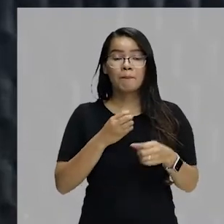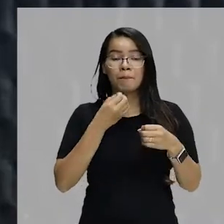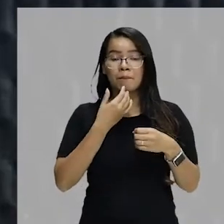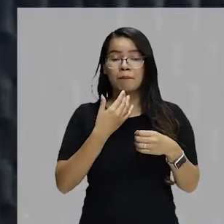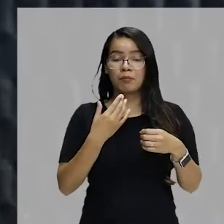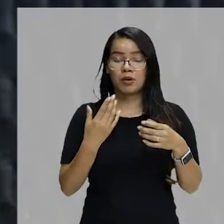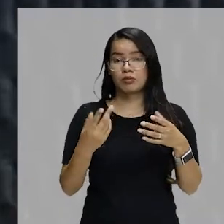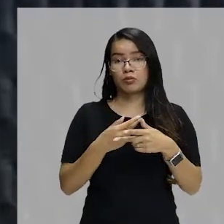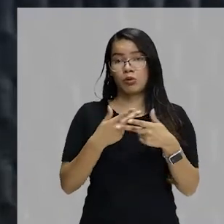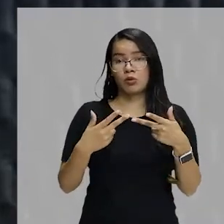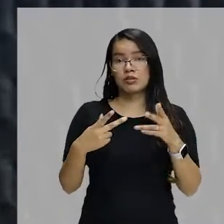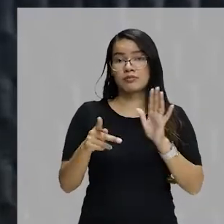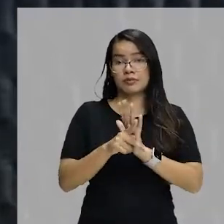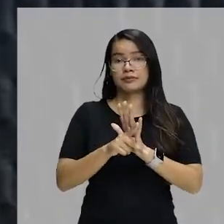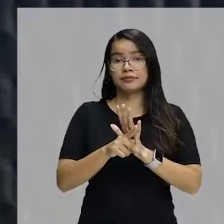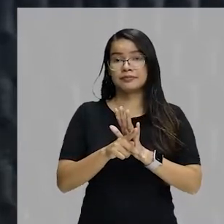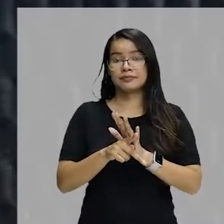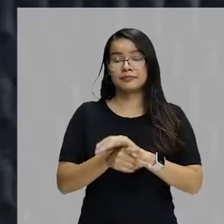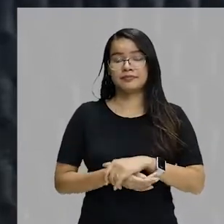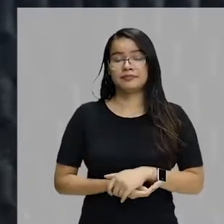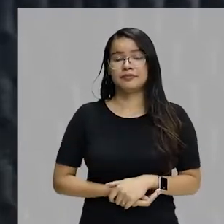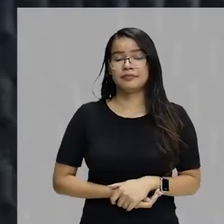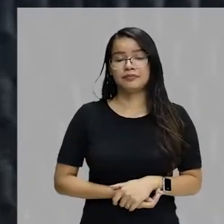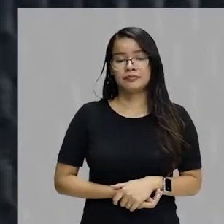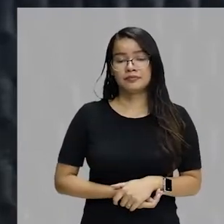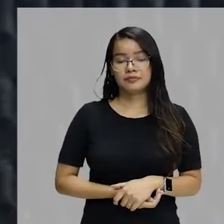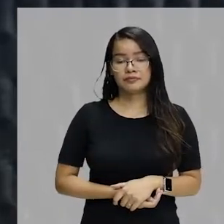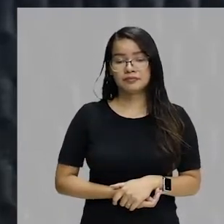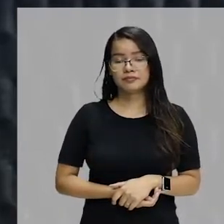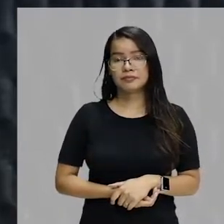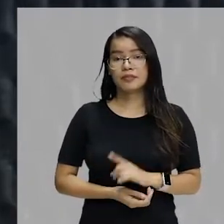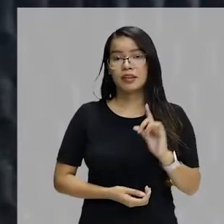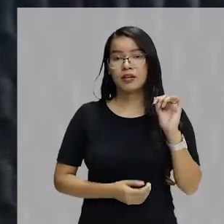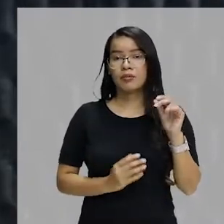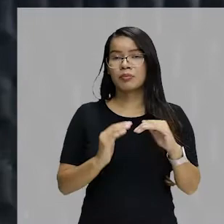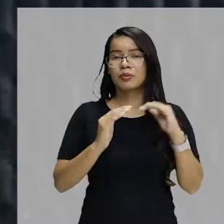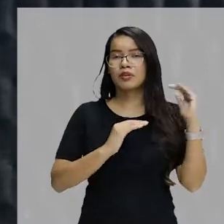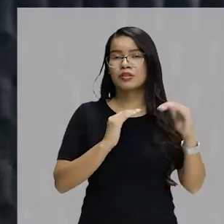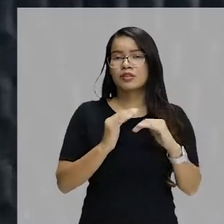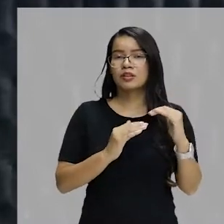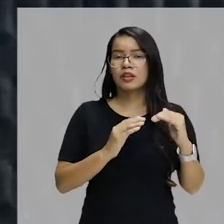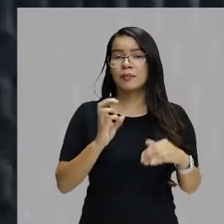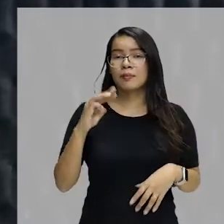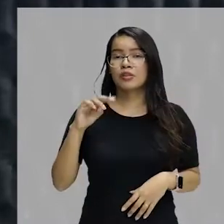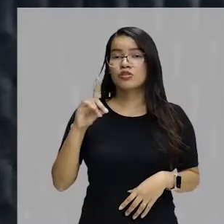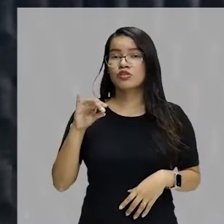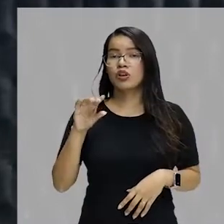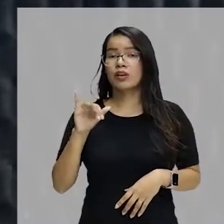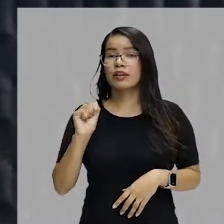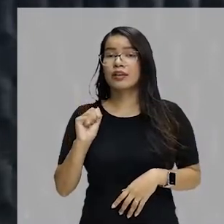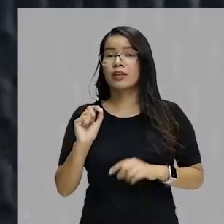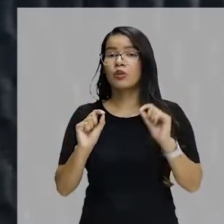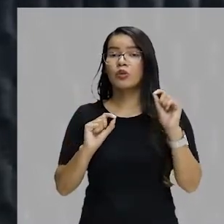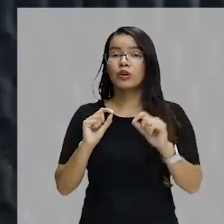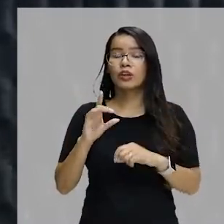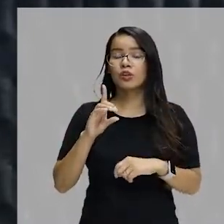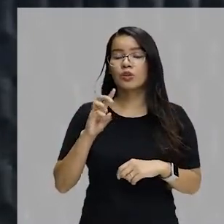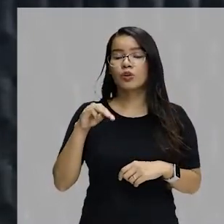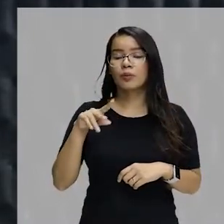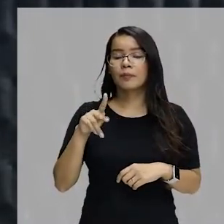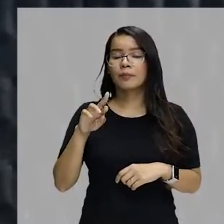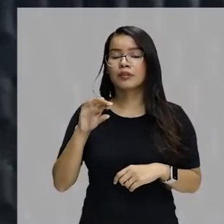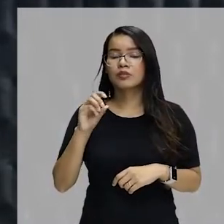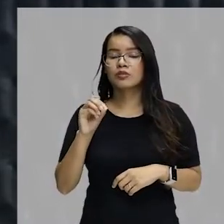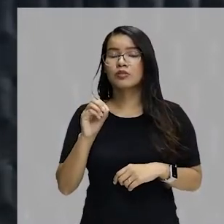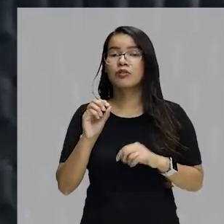raiz, certo? Dinheiro ou bens de raiz. É o projeto da Constituição da Mandioca. O que Dom Pedro faz? Dom Pedro fechou essa